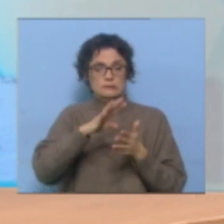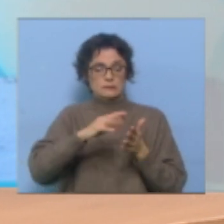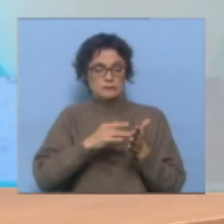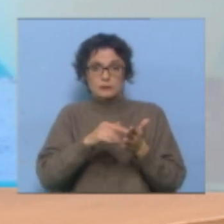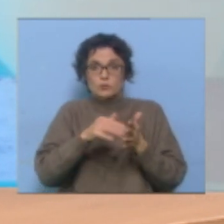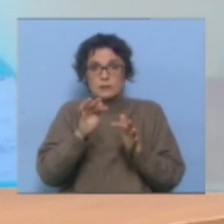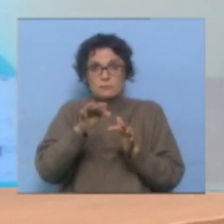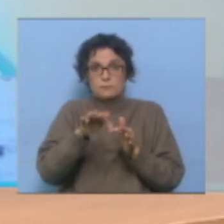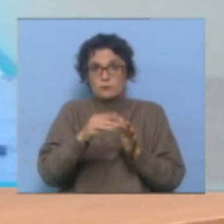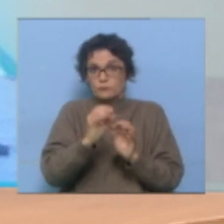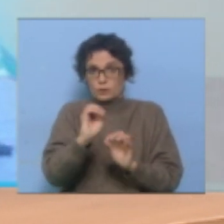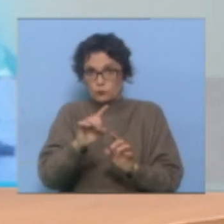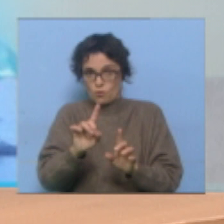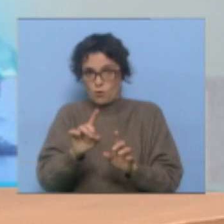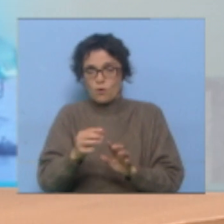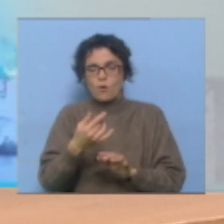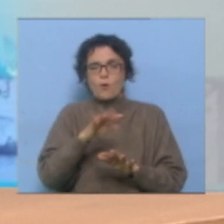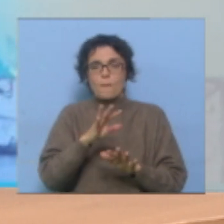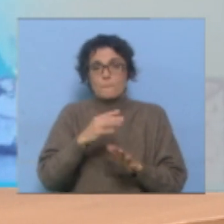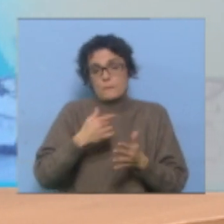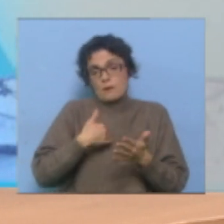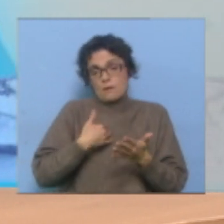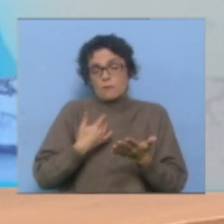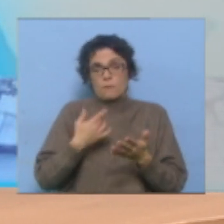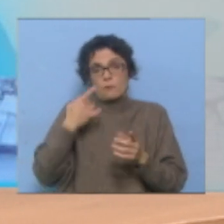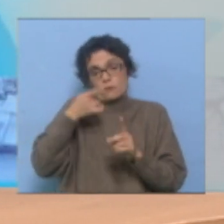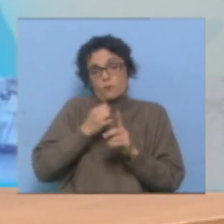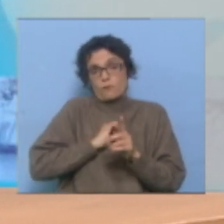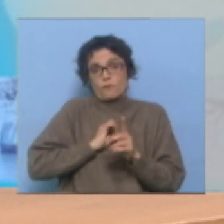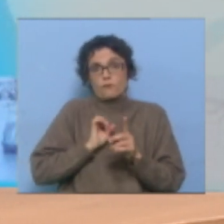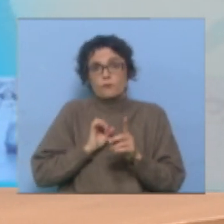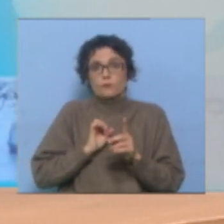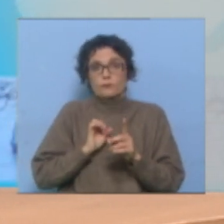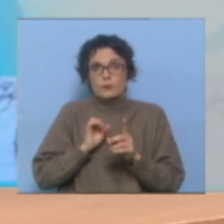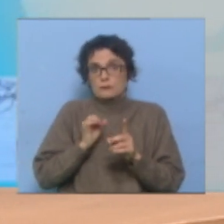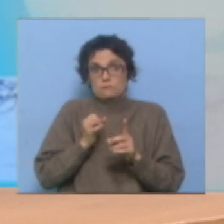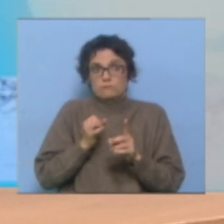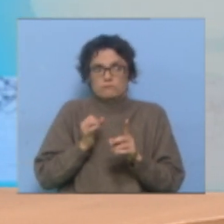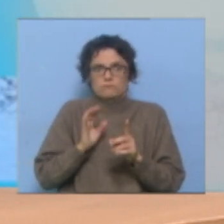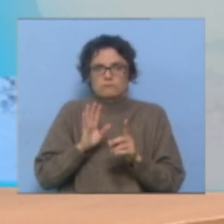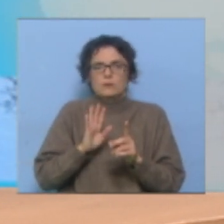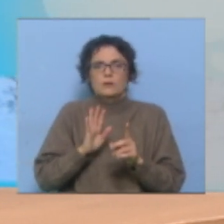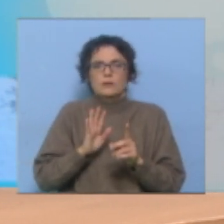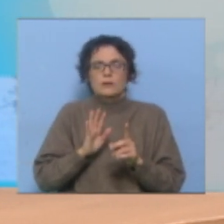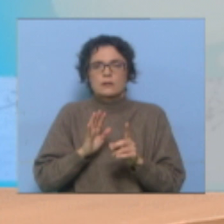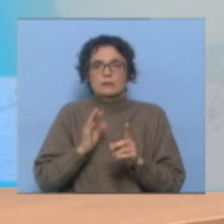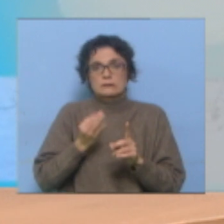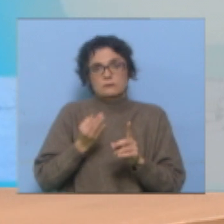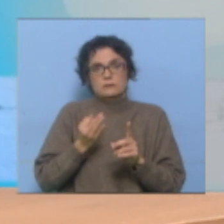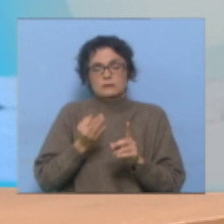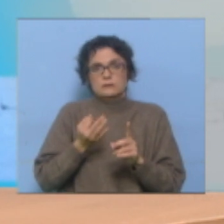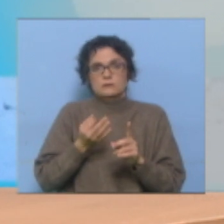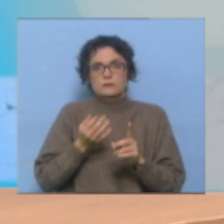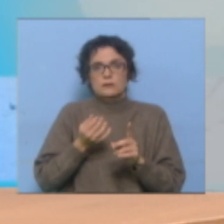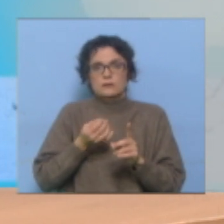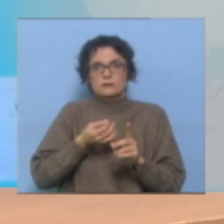eu tive a ousadia de narrar